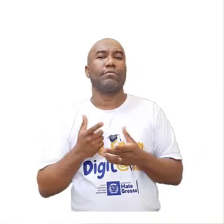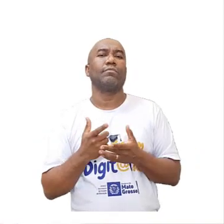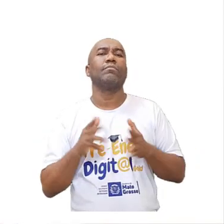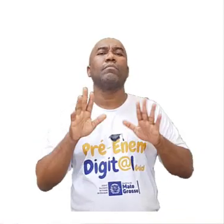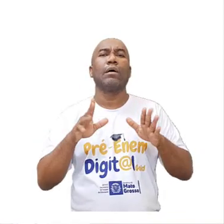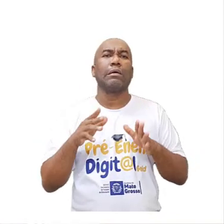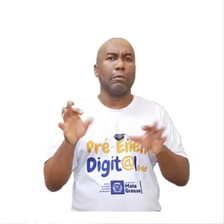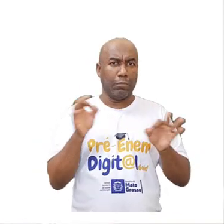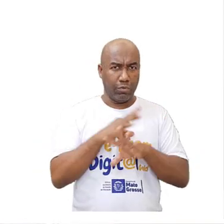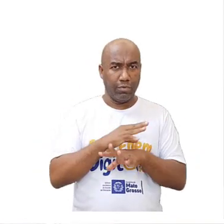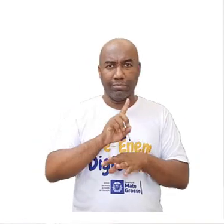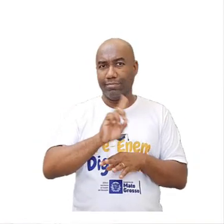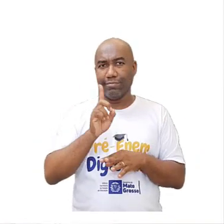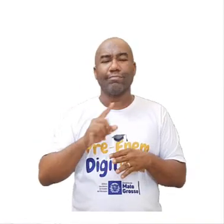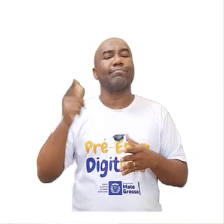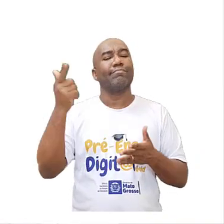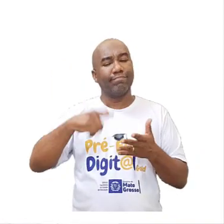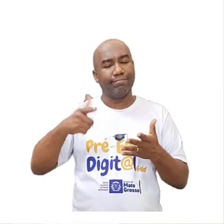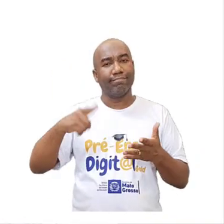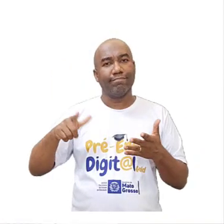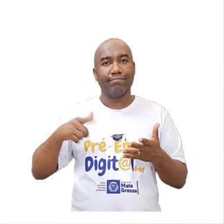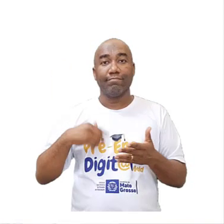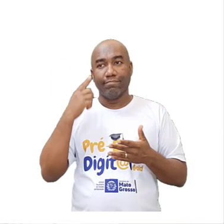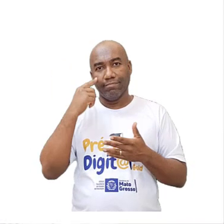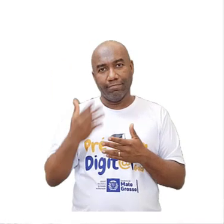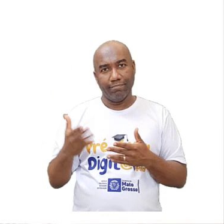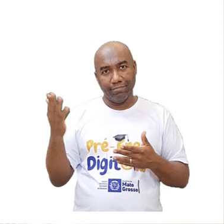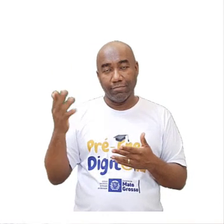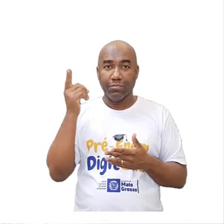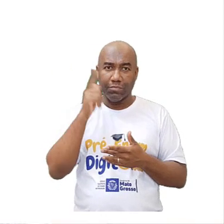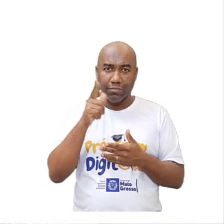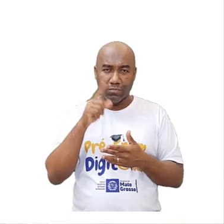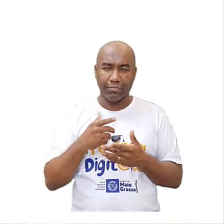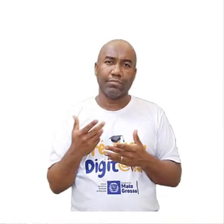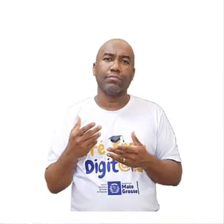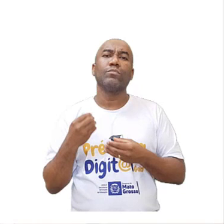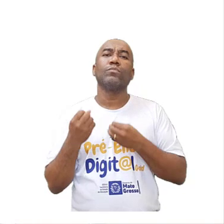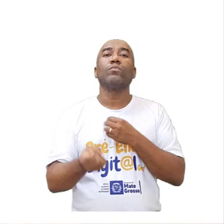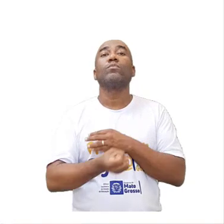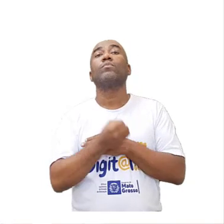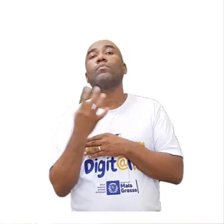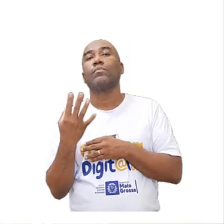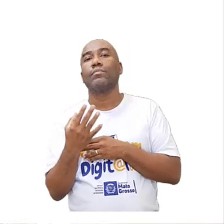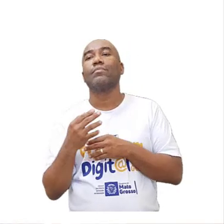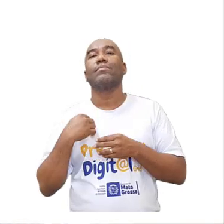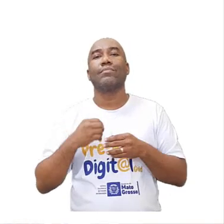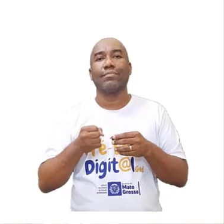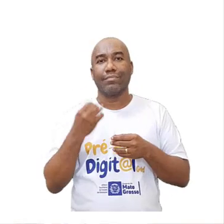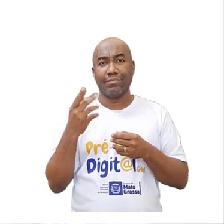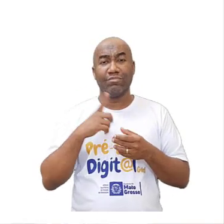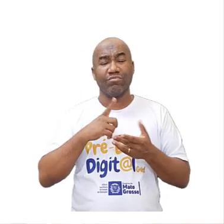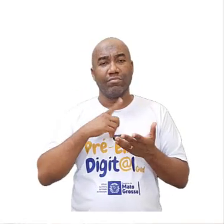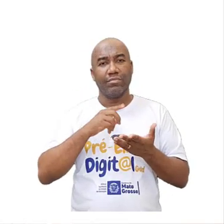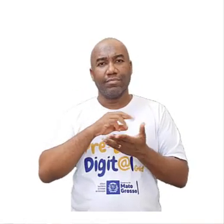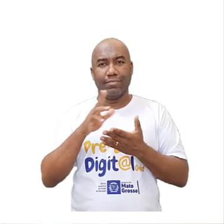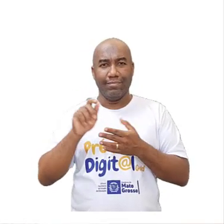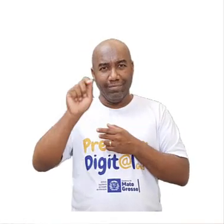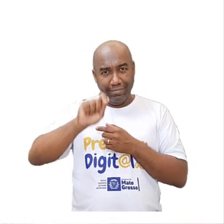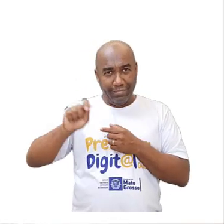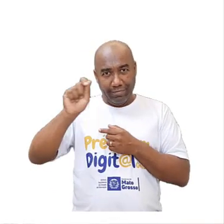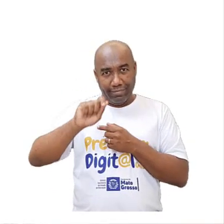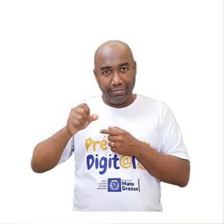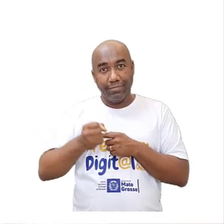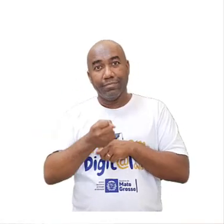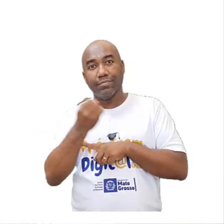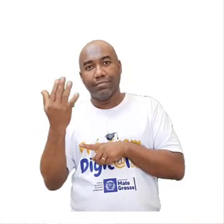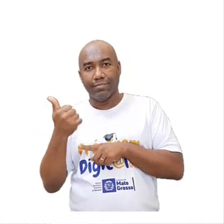os agentes. Acabou? Não, né? Eu trouxe aí para vocês agora as 10 ONGs mais